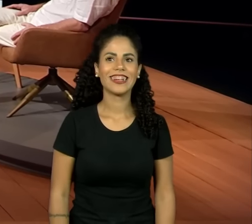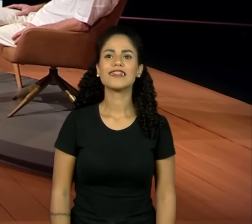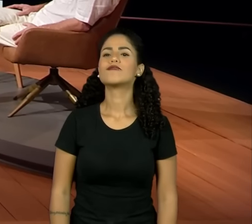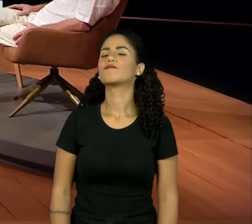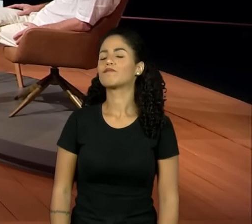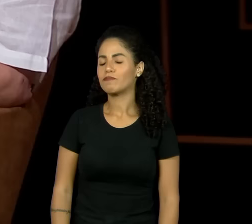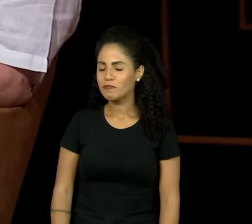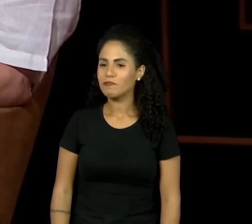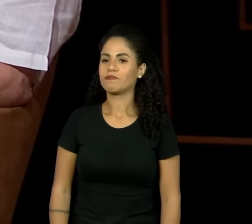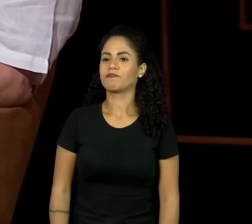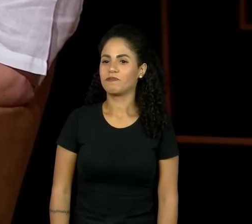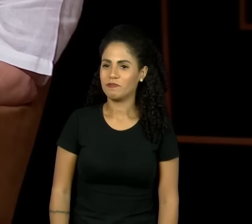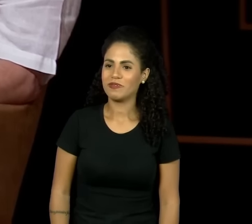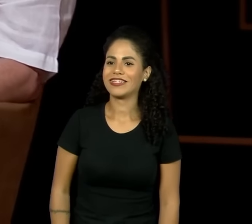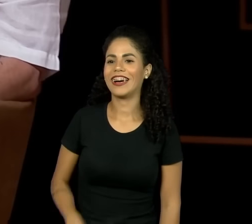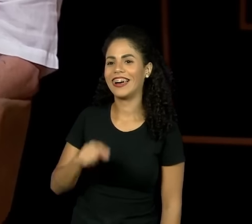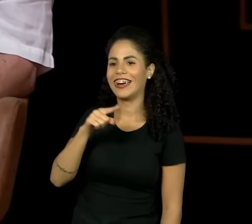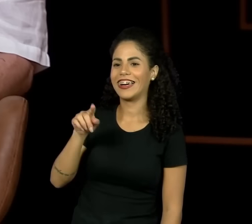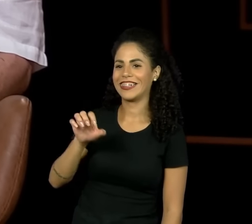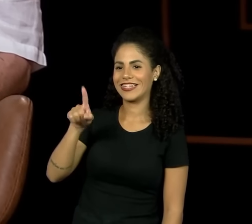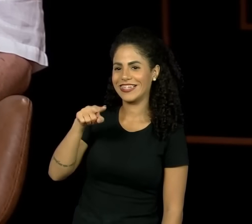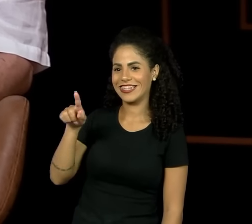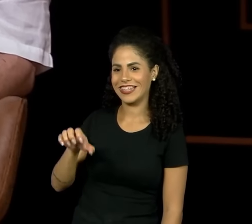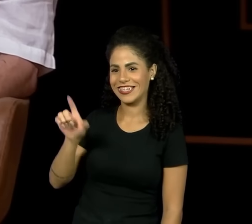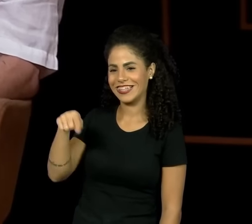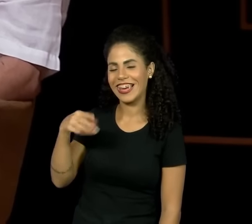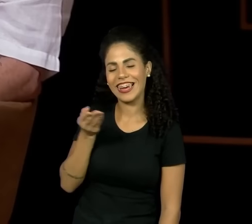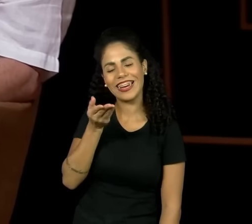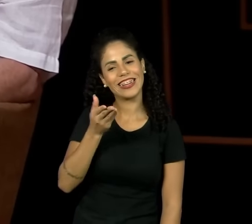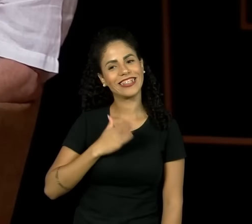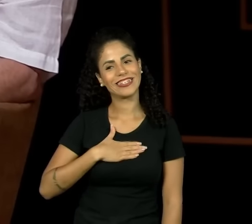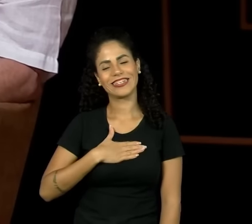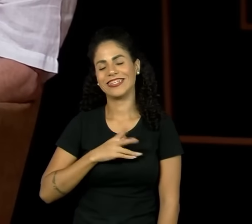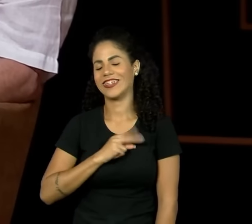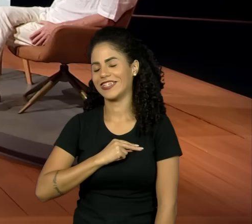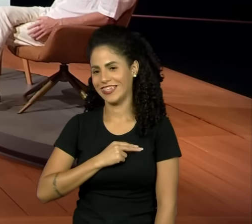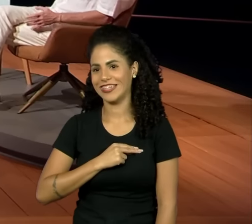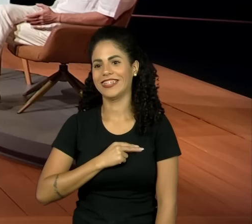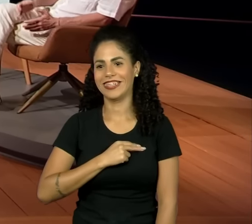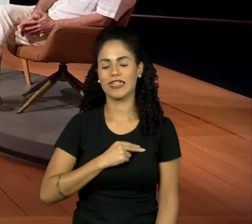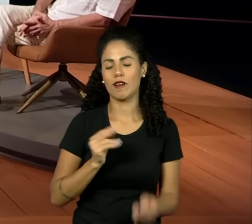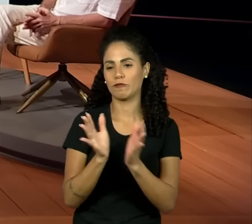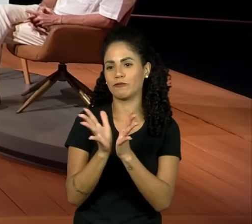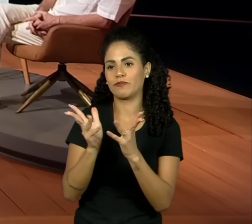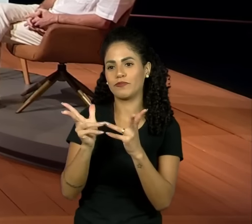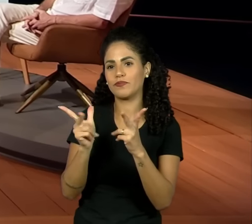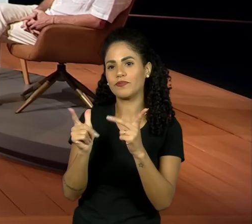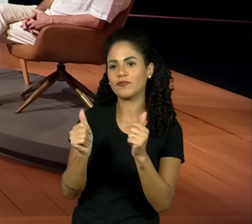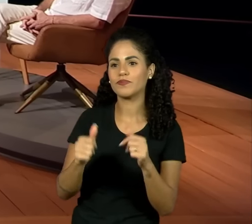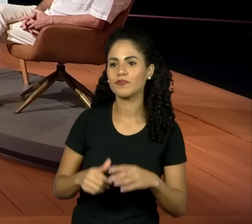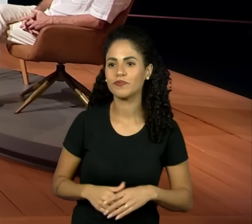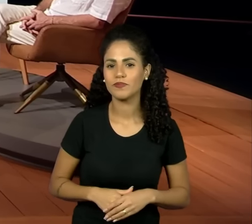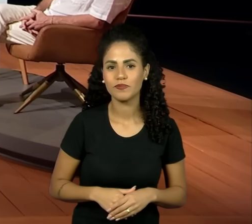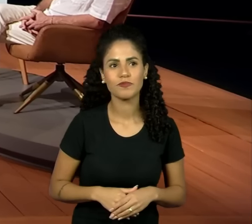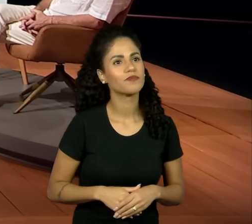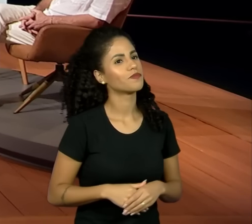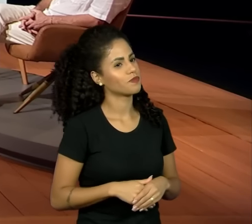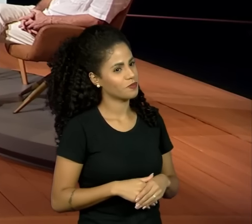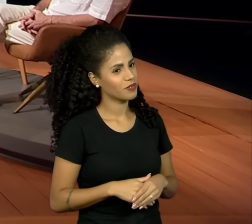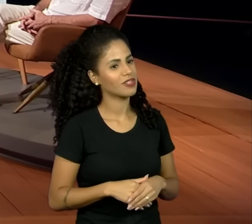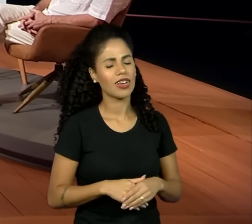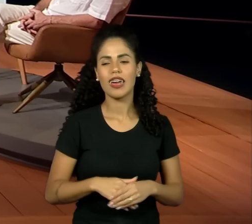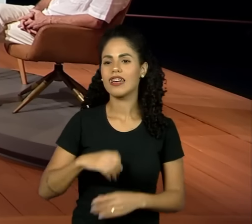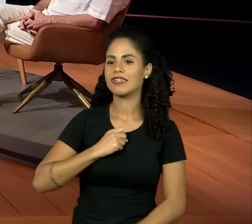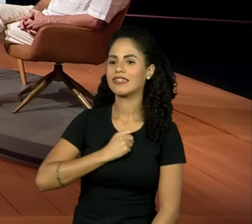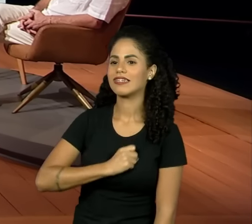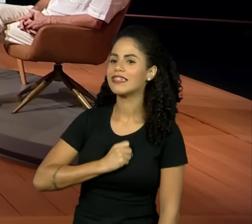a Zezé acabei de falar dela e o de aulas incrível incrível é bem desse momento saudade